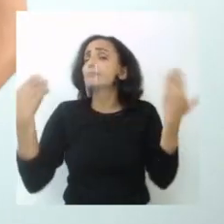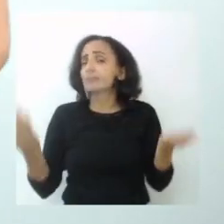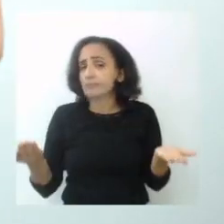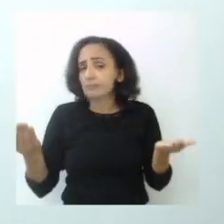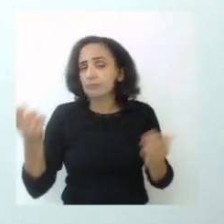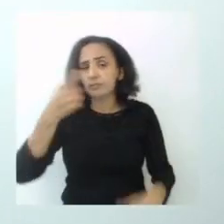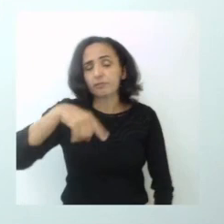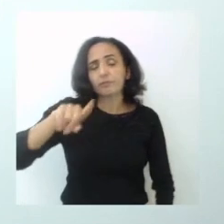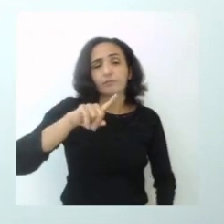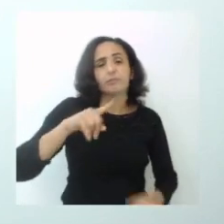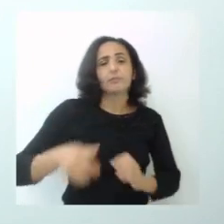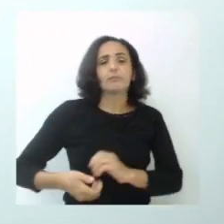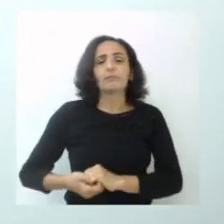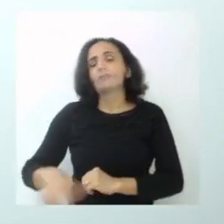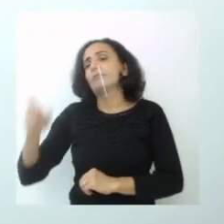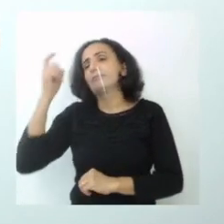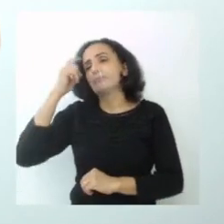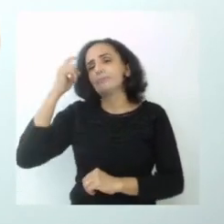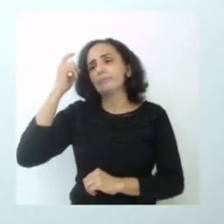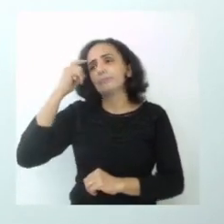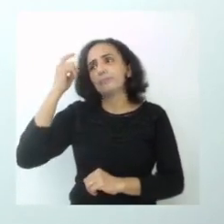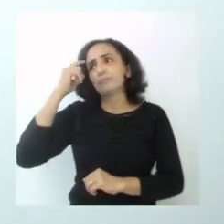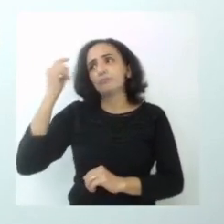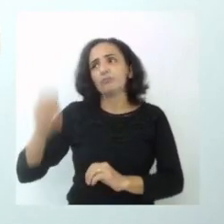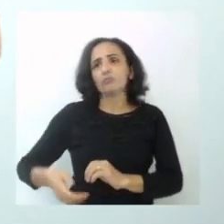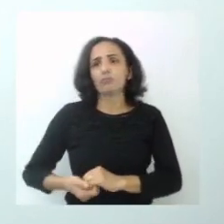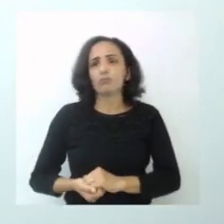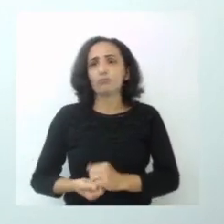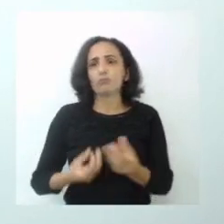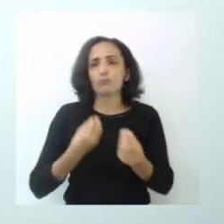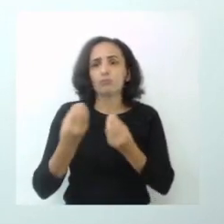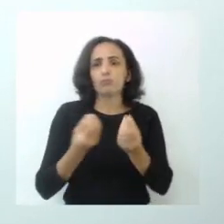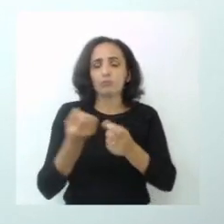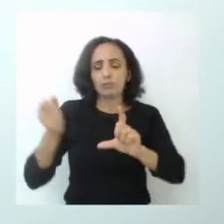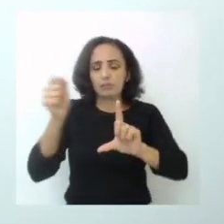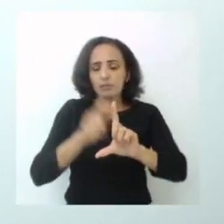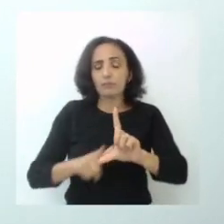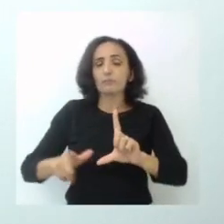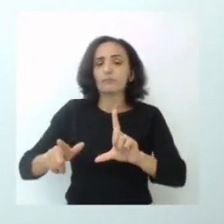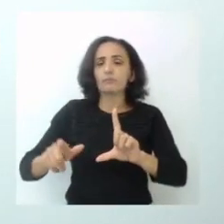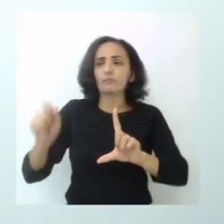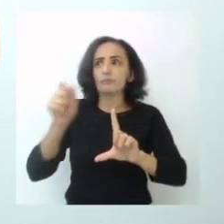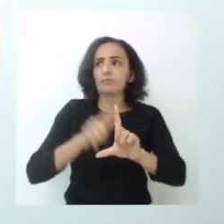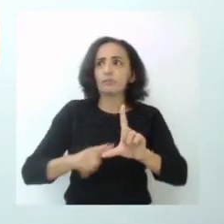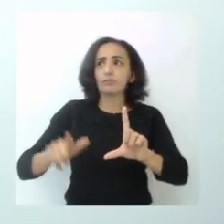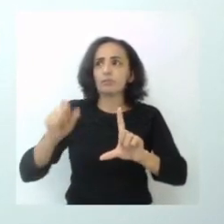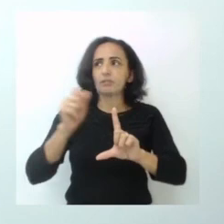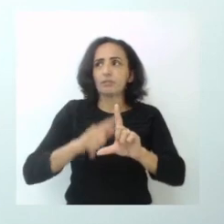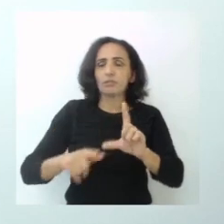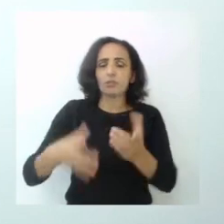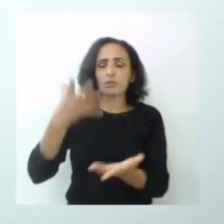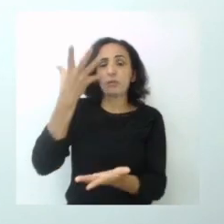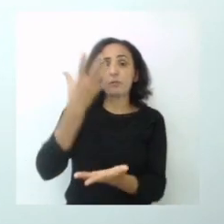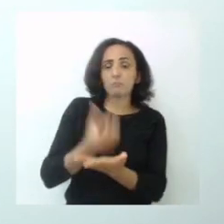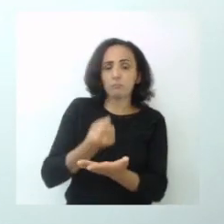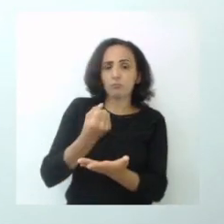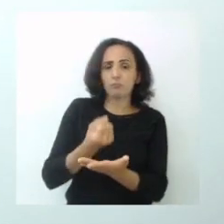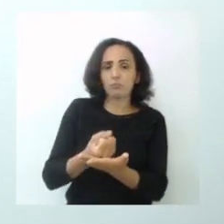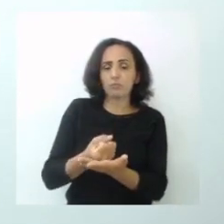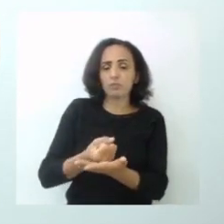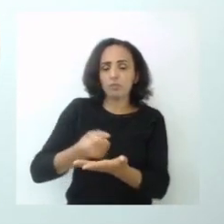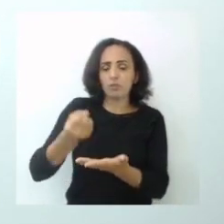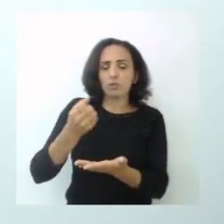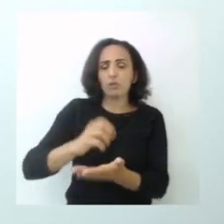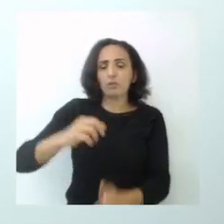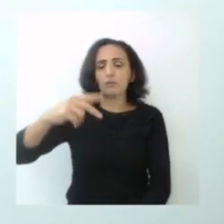vocês vão fazer o seguinte. Vai aparecer aqui na tela o QR Code para você baixar o